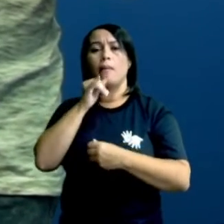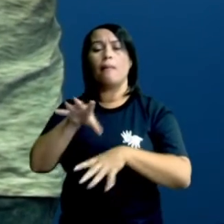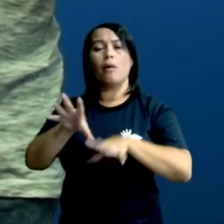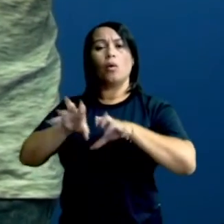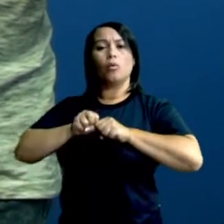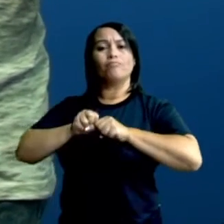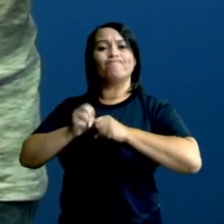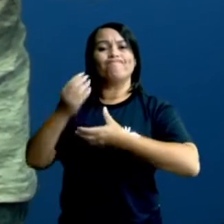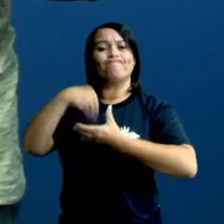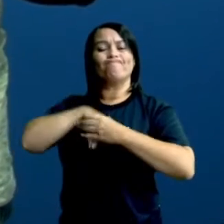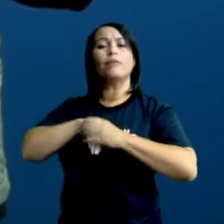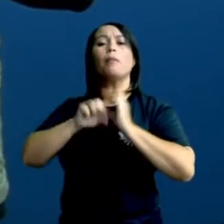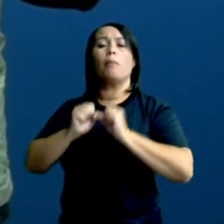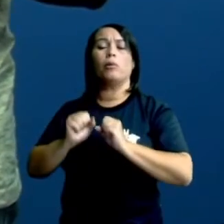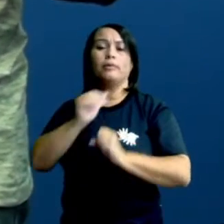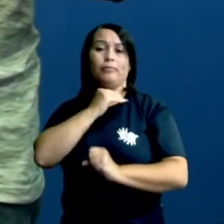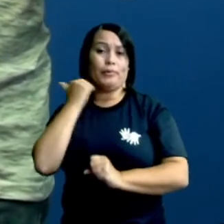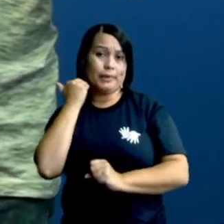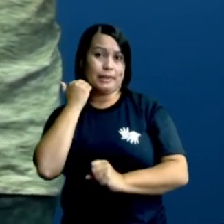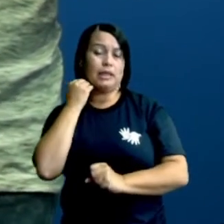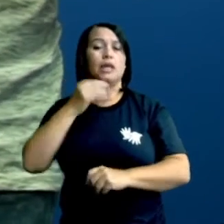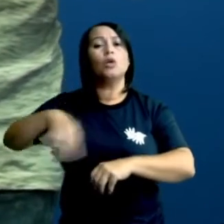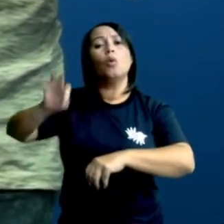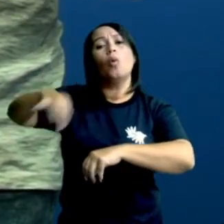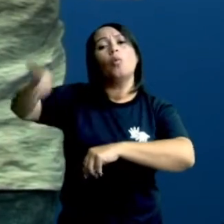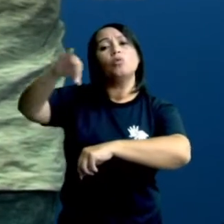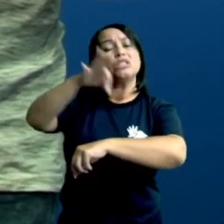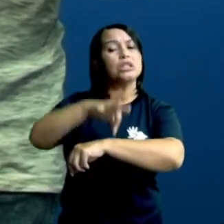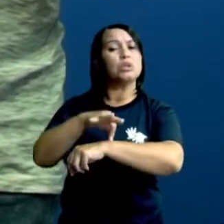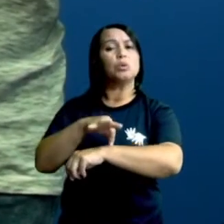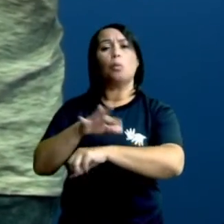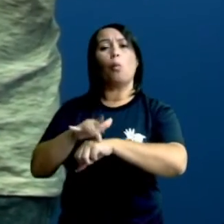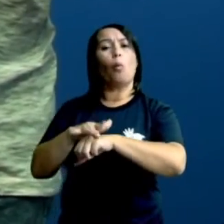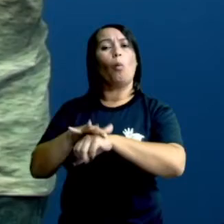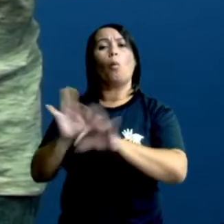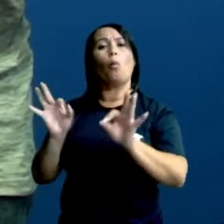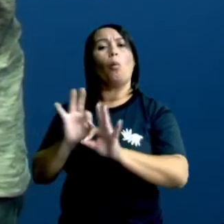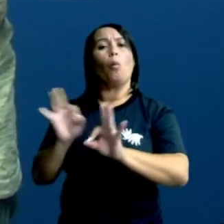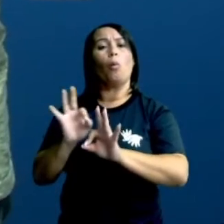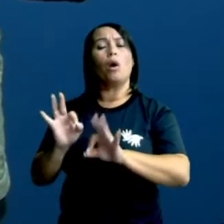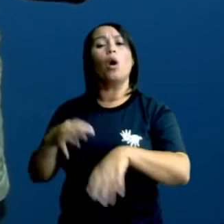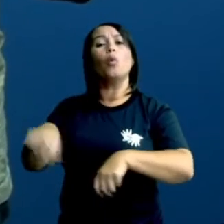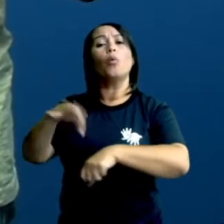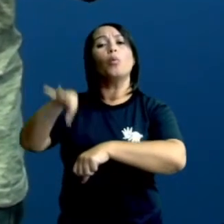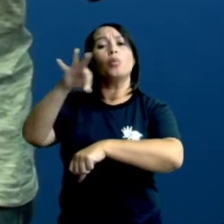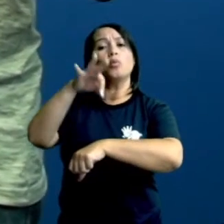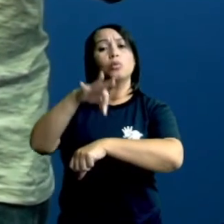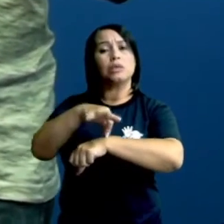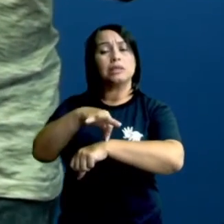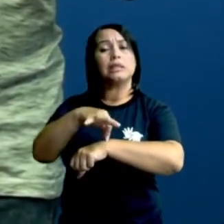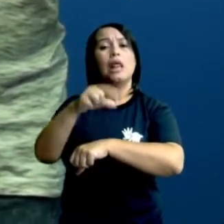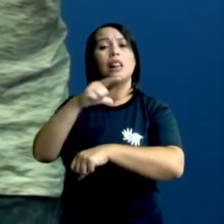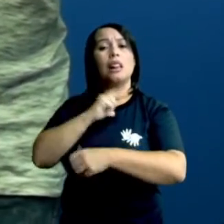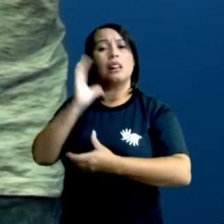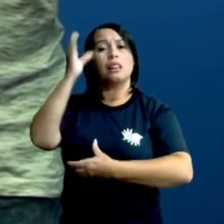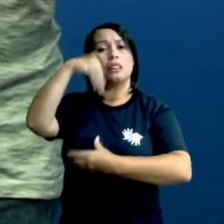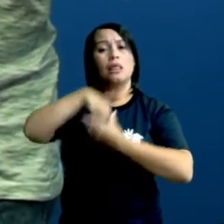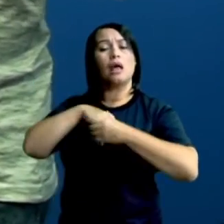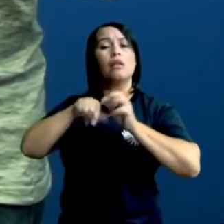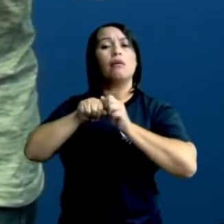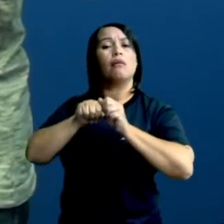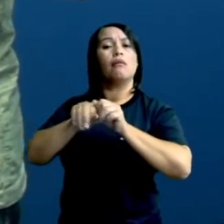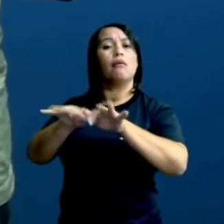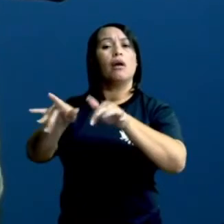infectados e podem morrer. E o mosquito, ele não fica doente. O mosquito tem a leishmania dentro dele, mas